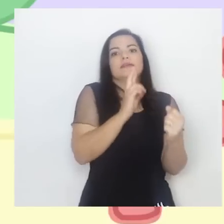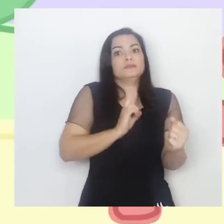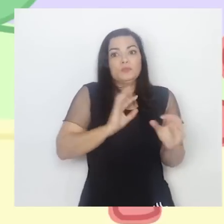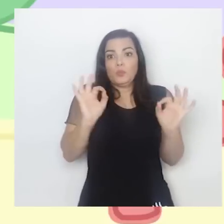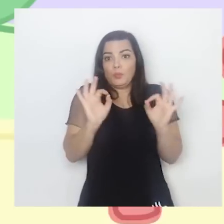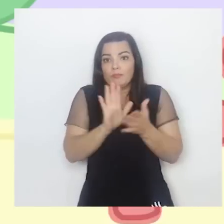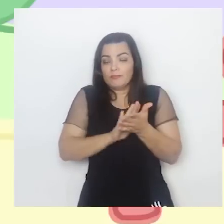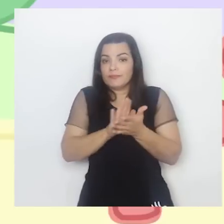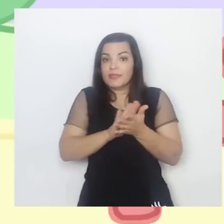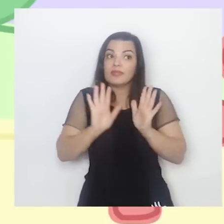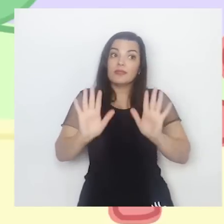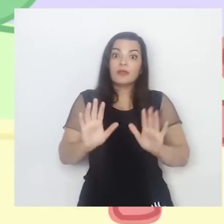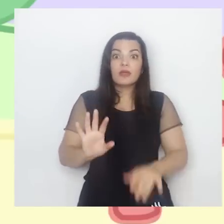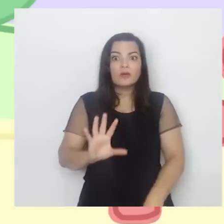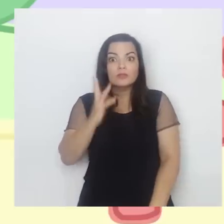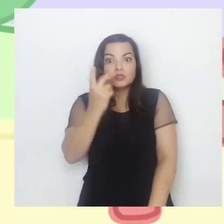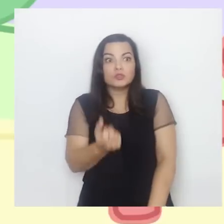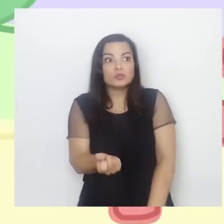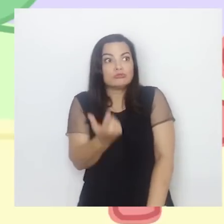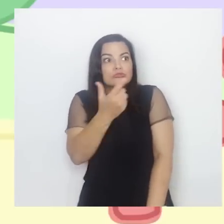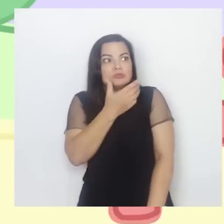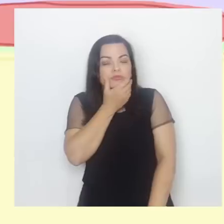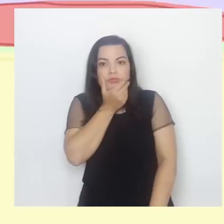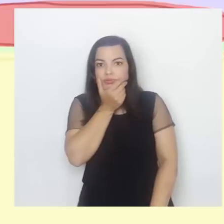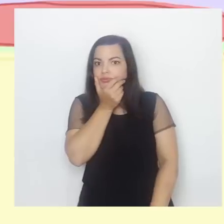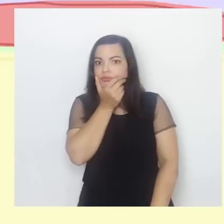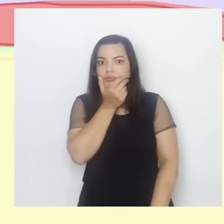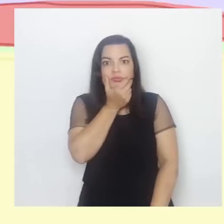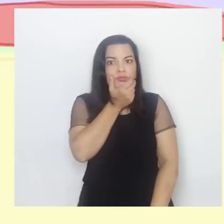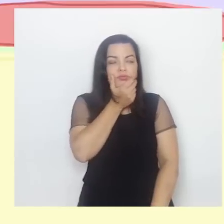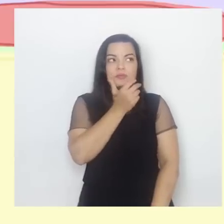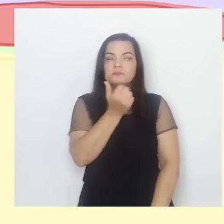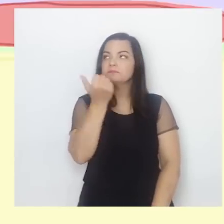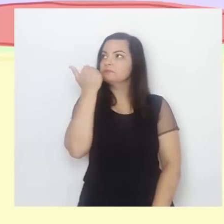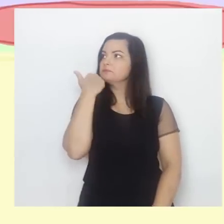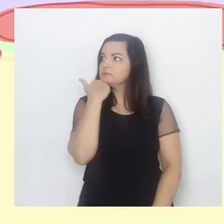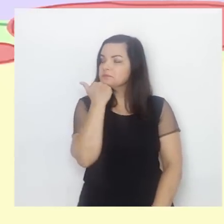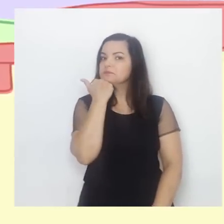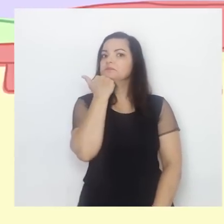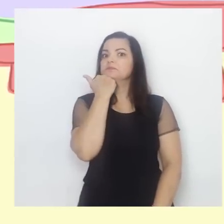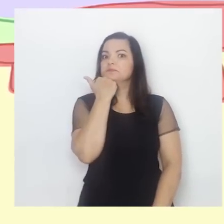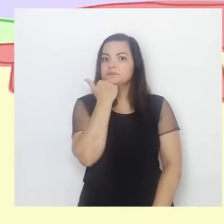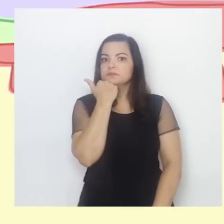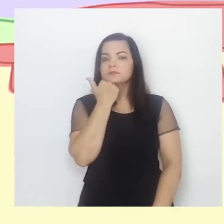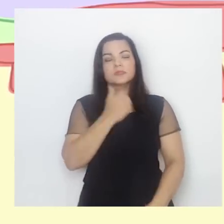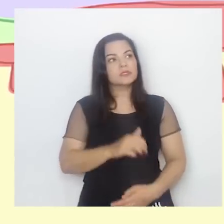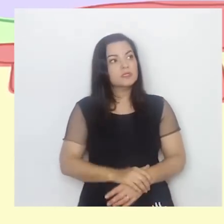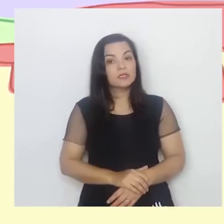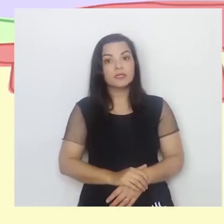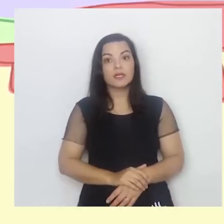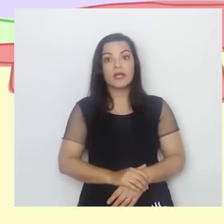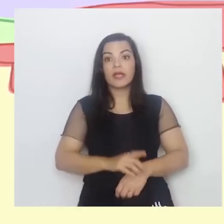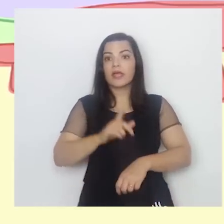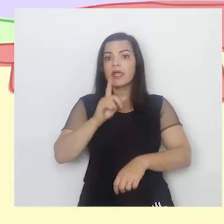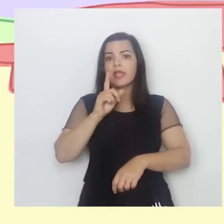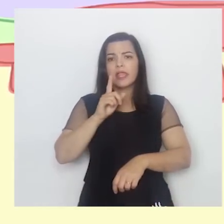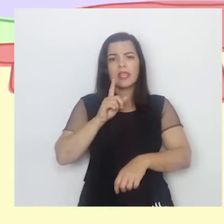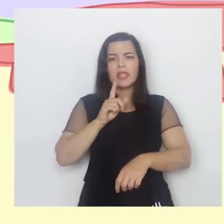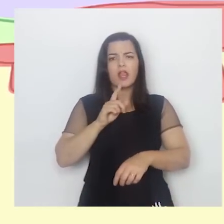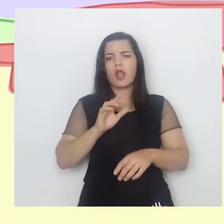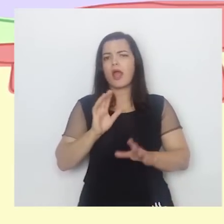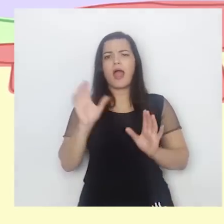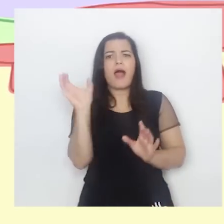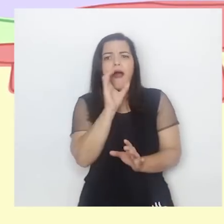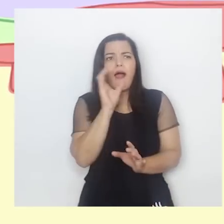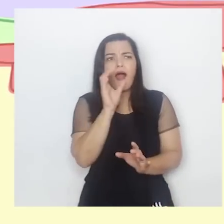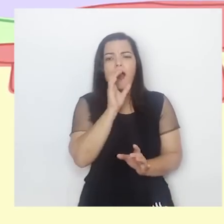aí aconteceu uma coisa muito estranha. Na mesma hora, ela apareceu